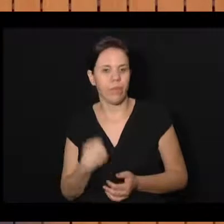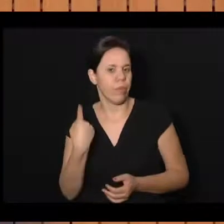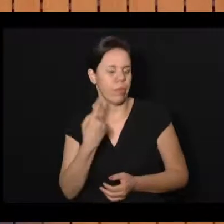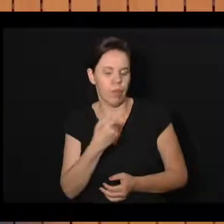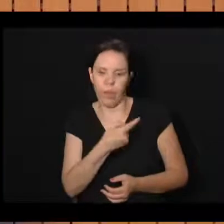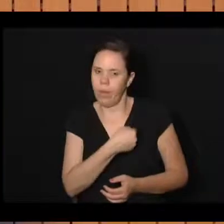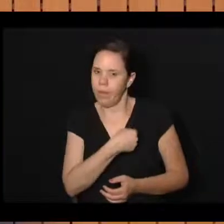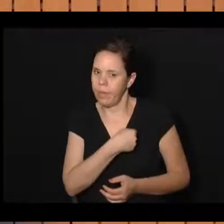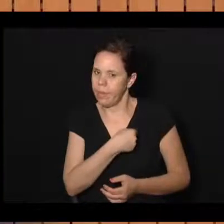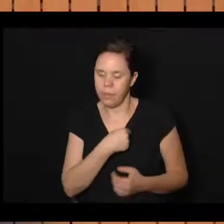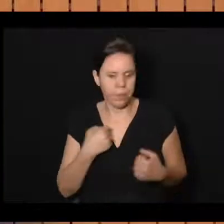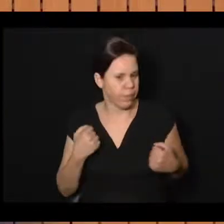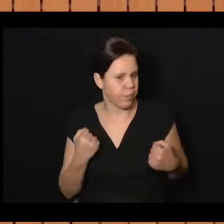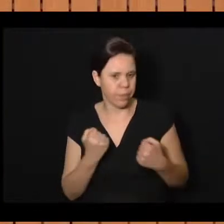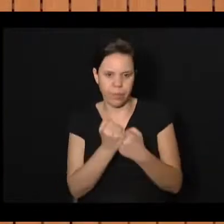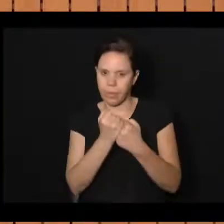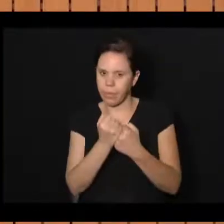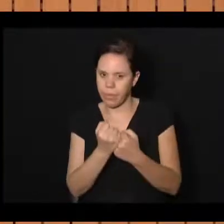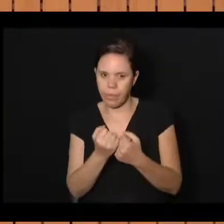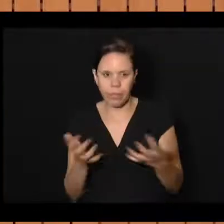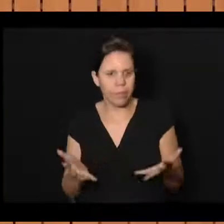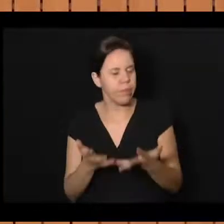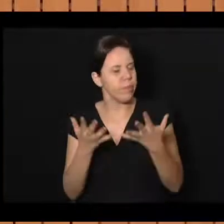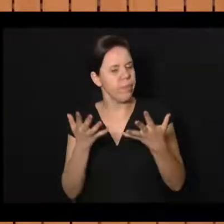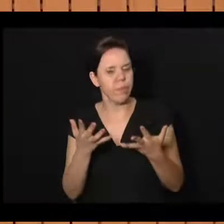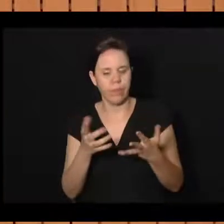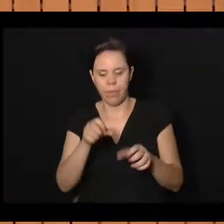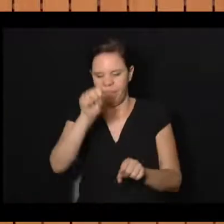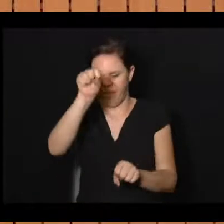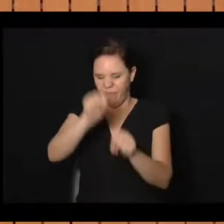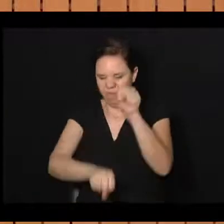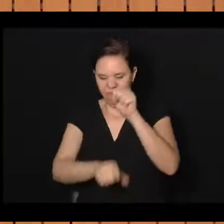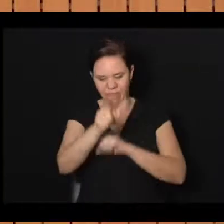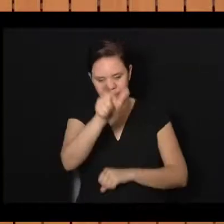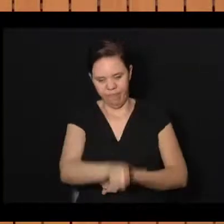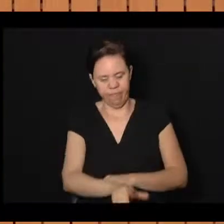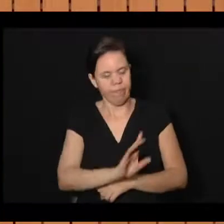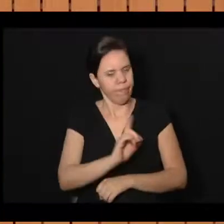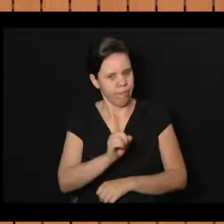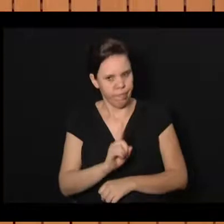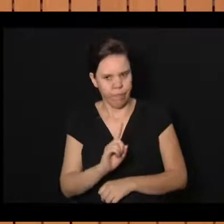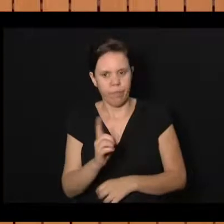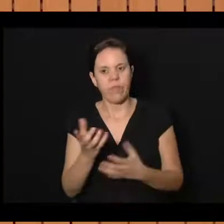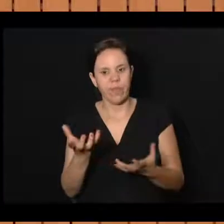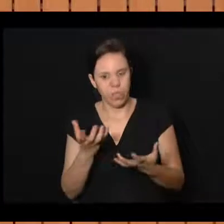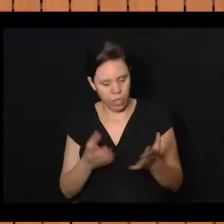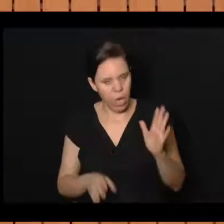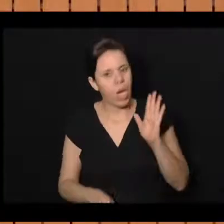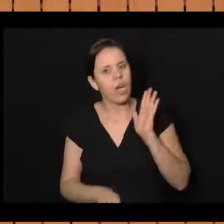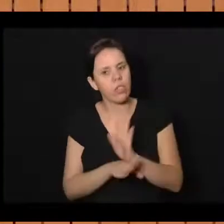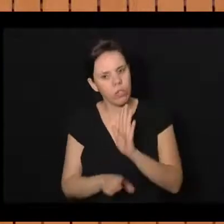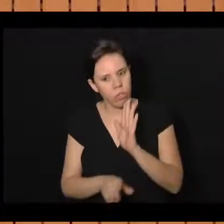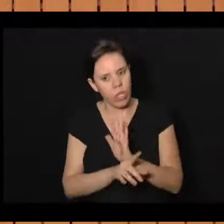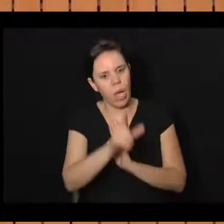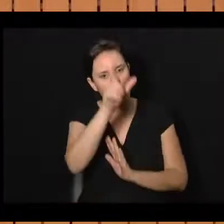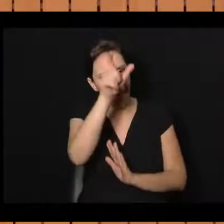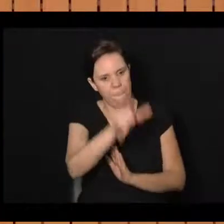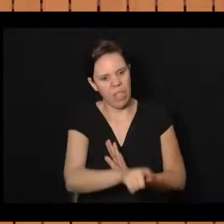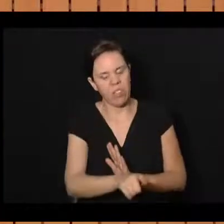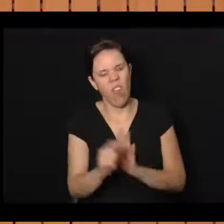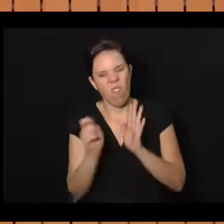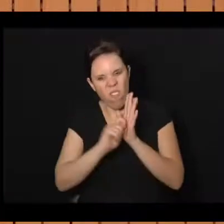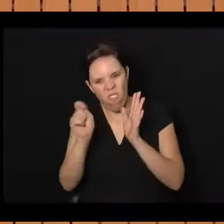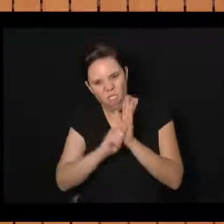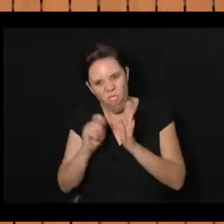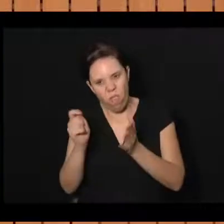o crime nós não queremos ajudar o criminoso nós queremos realmente ajudar aquele usuário aquele independente que quer